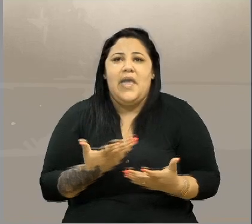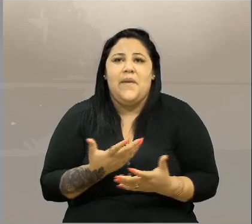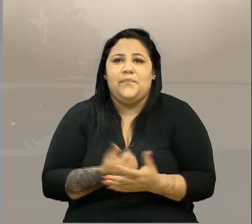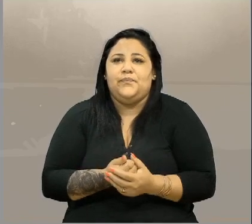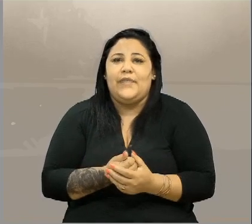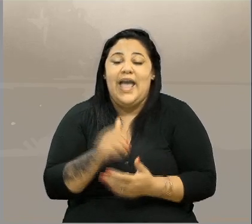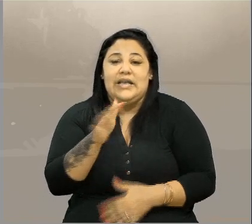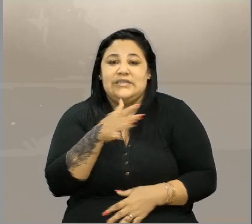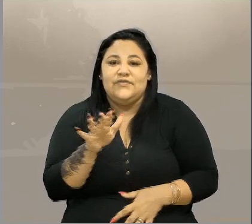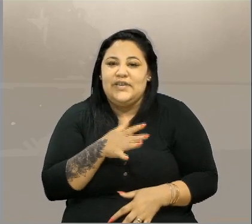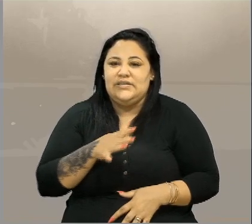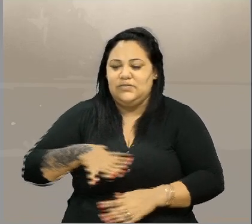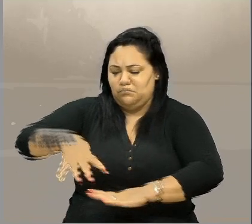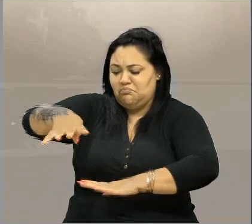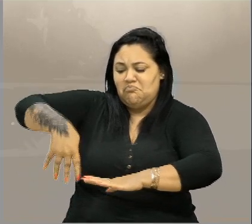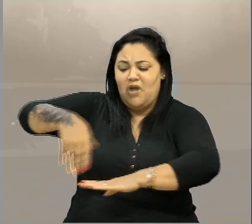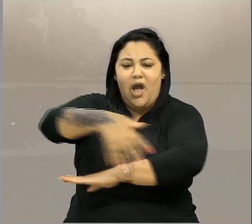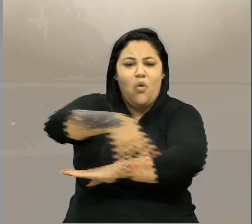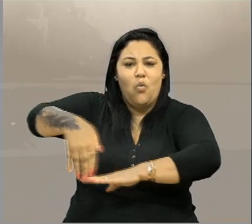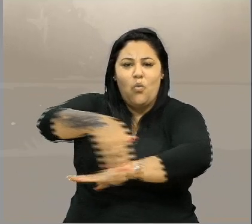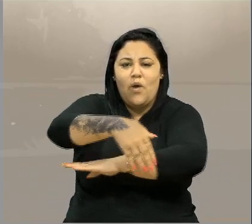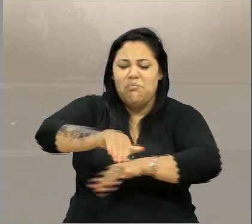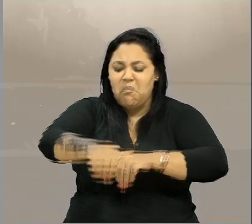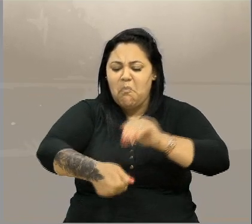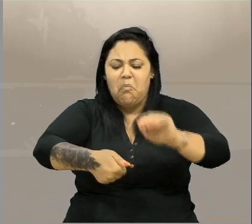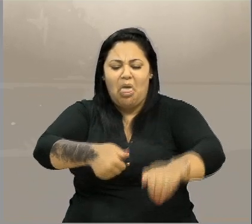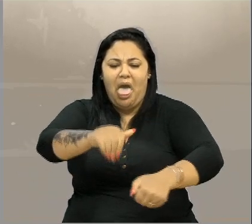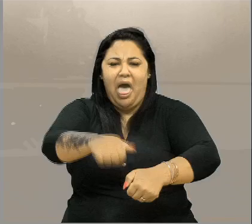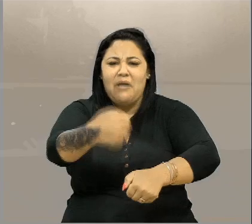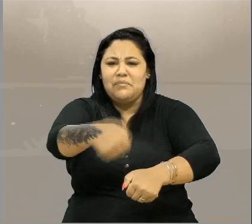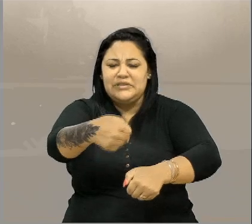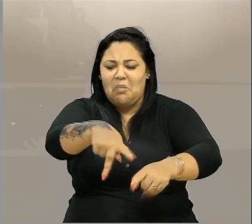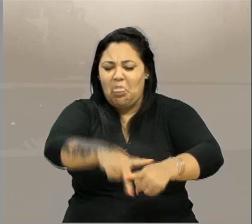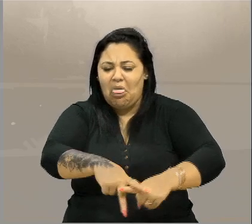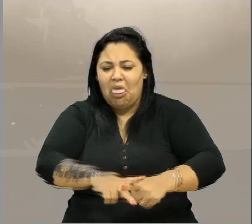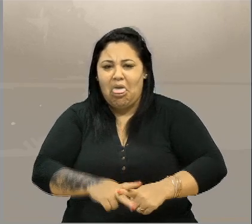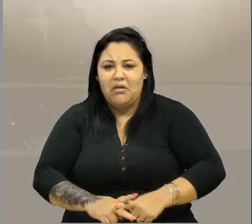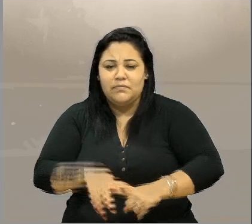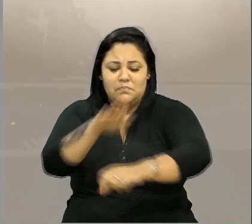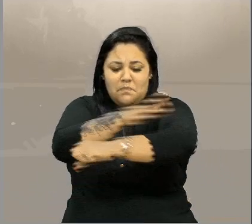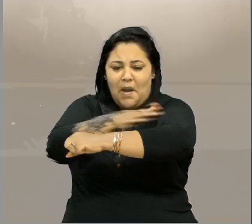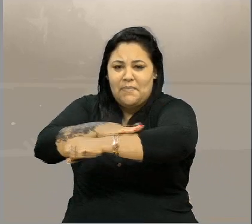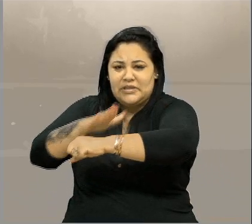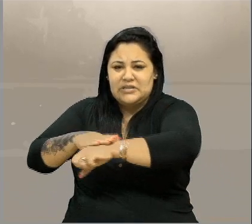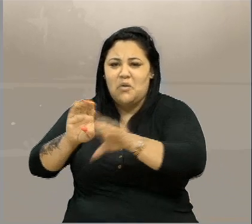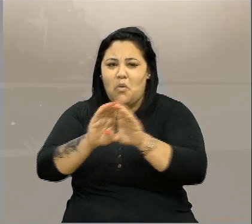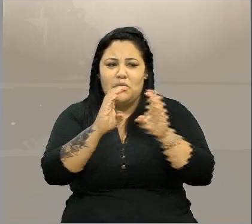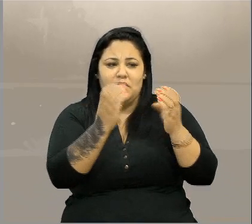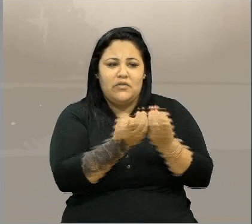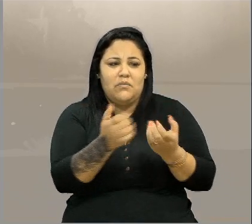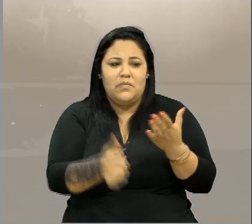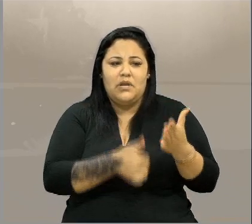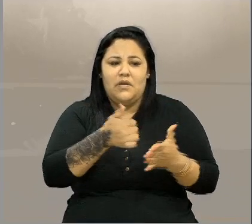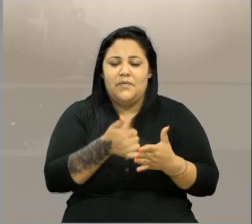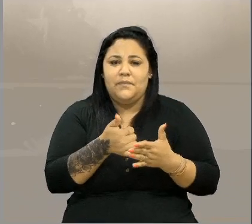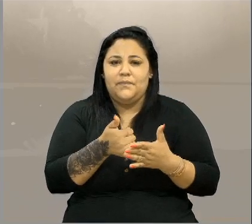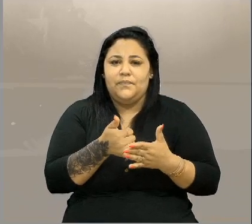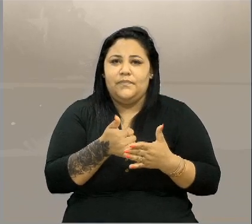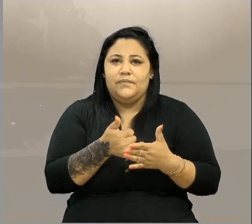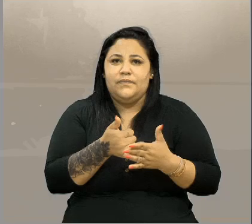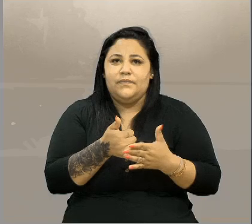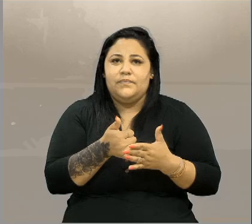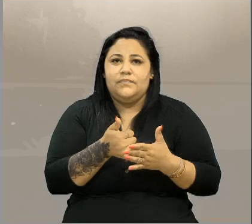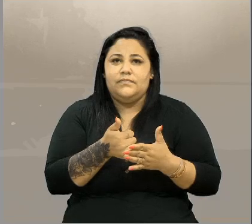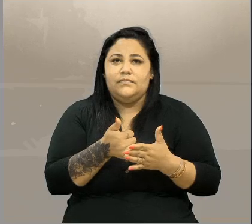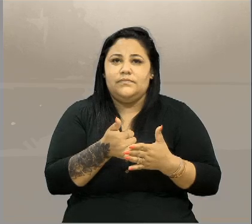vezes a uma faixa de pedestre, um buraco que precisa de um conserto, uma pavimentação comunitária, várias reuniões